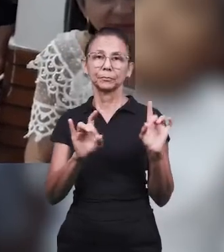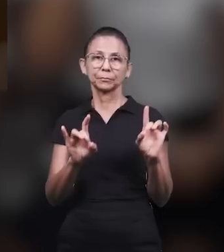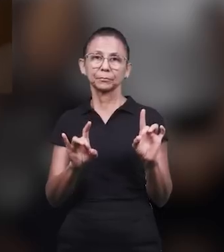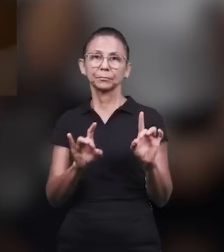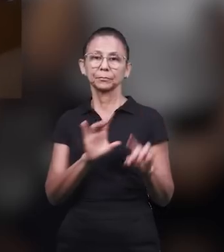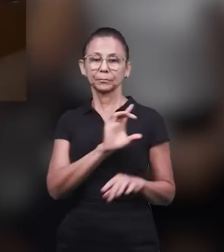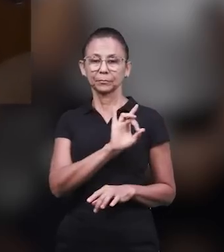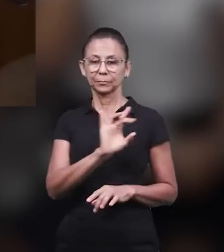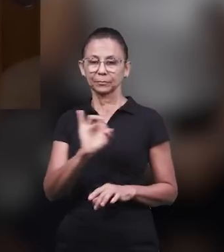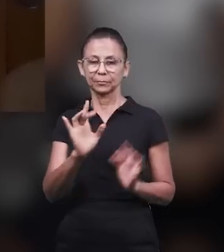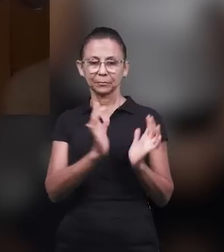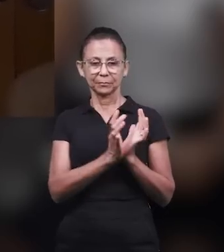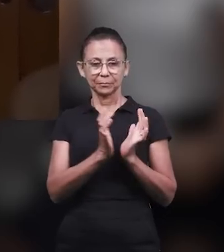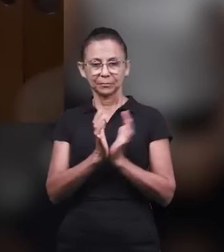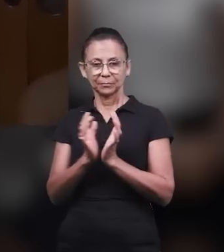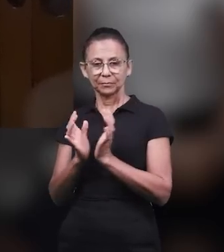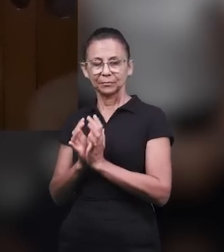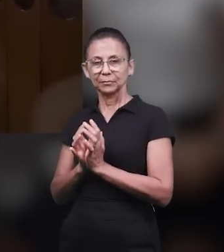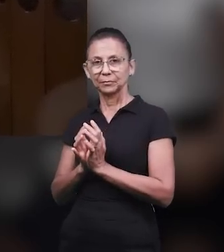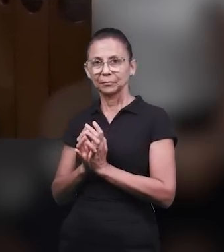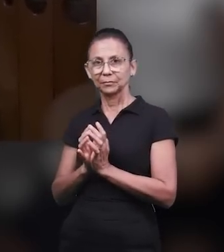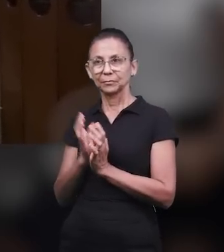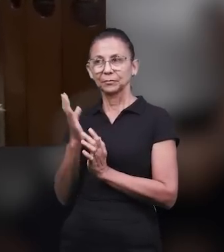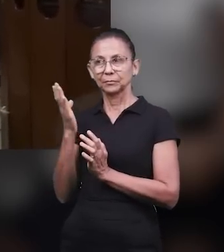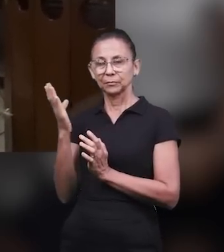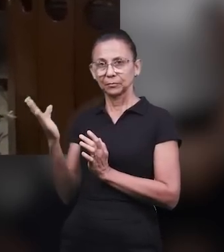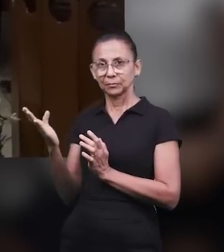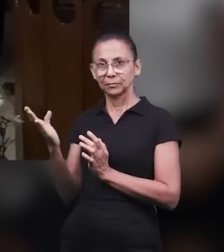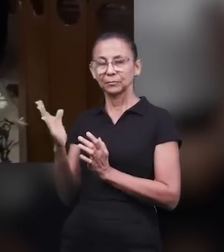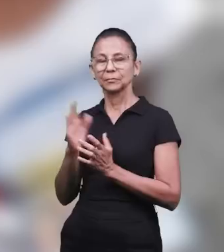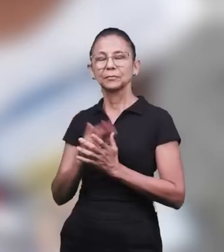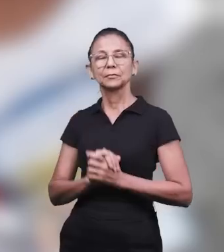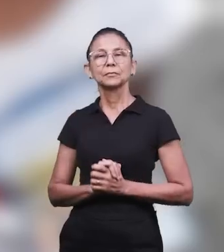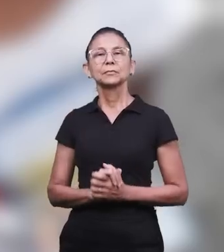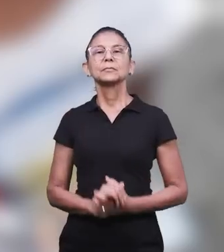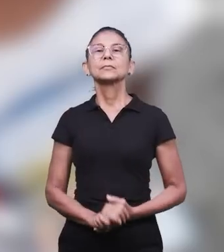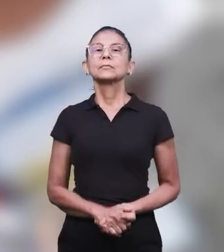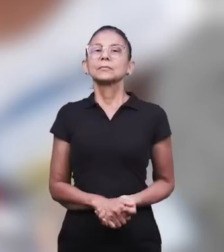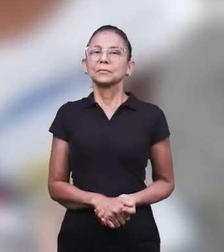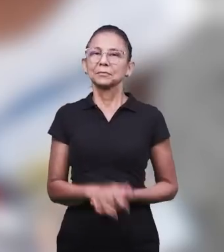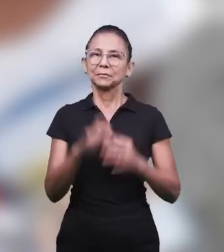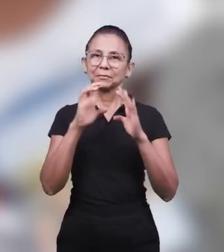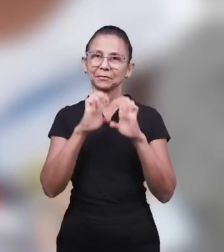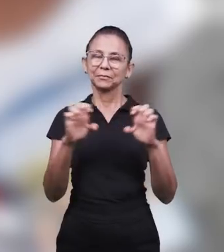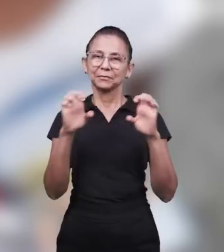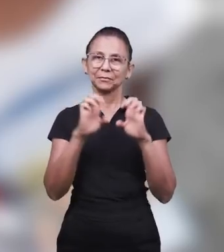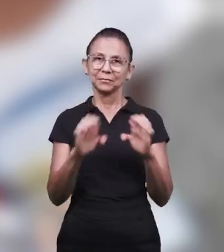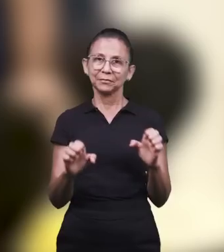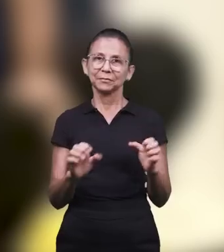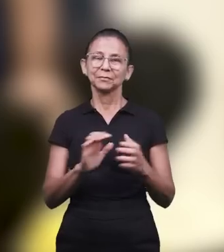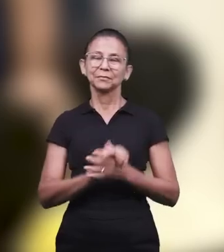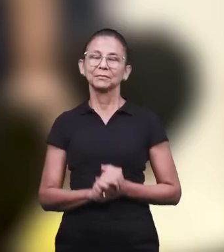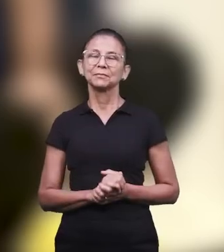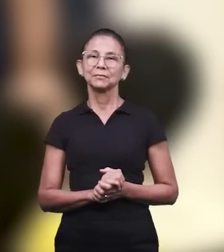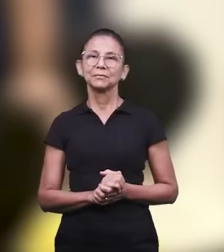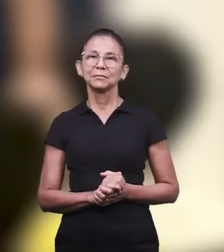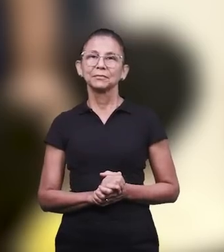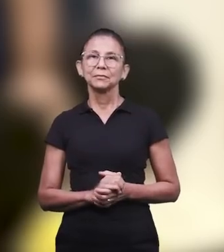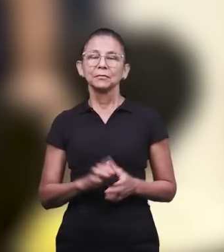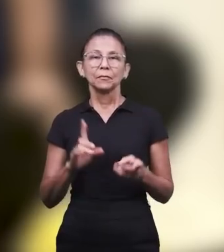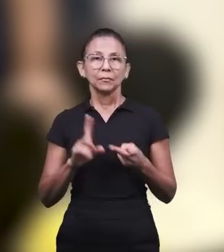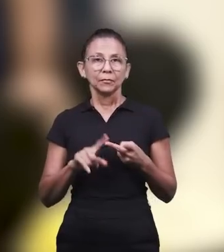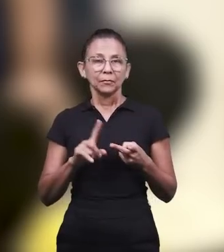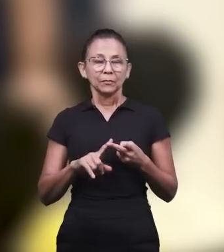classes. Aí estão os irmãos da ICM Parque São José, na capital, colhendo os frutos desse trabalho. E na cidade